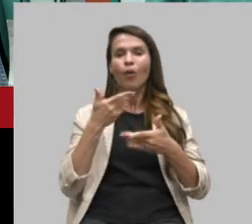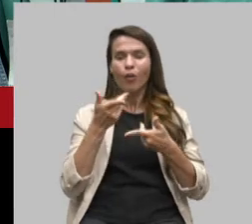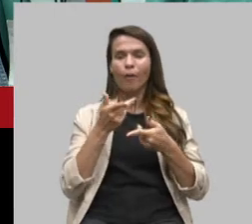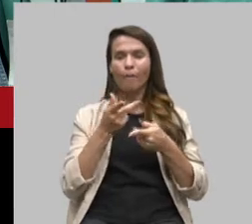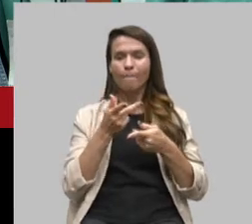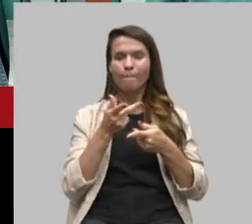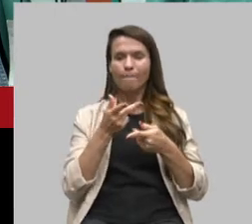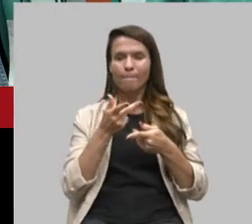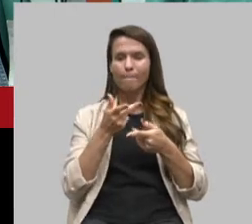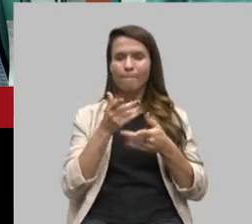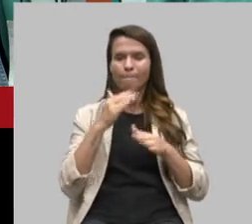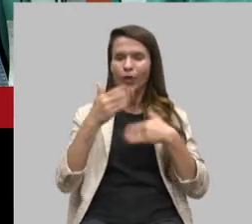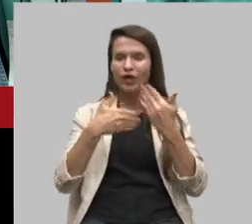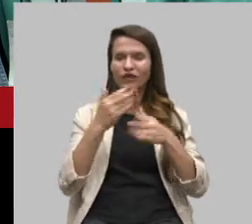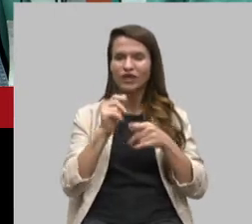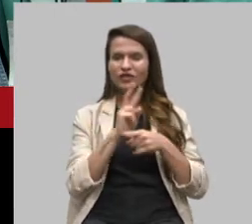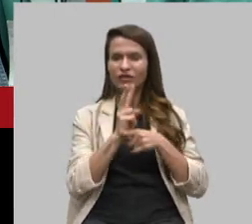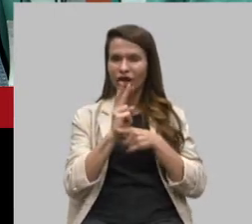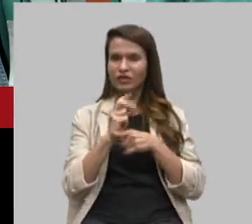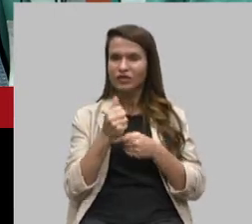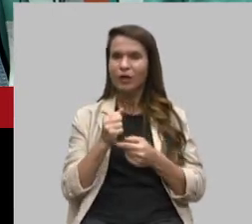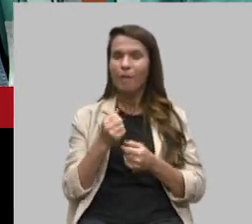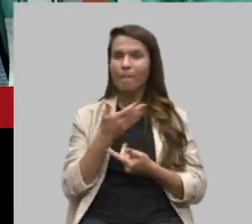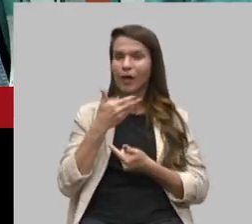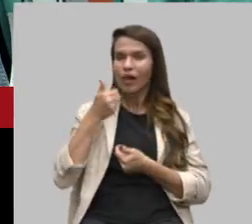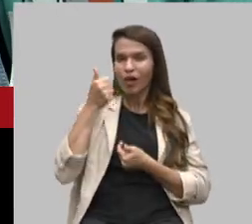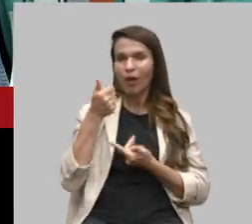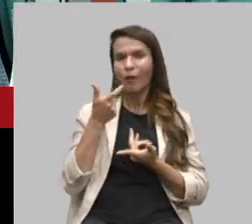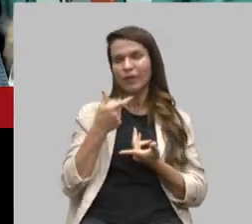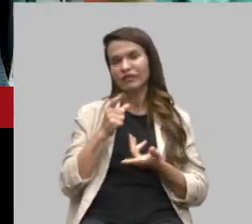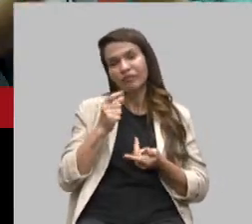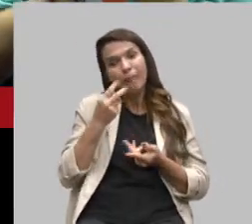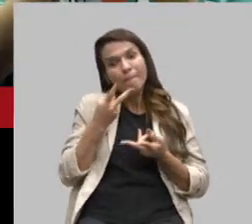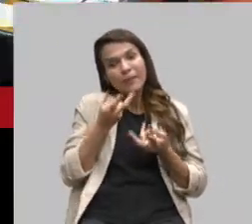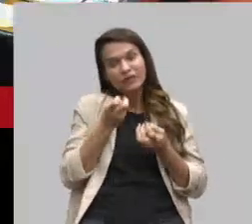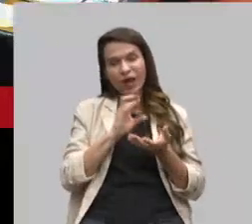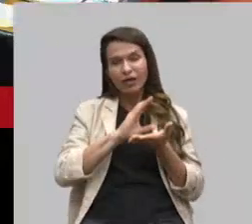ver se realmente essa verba tá sendo direcionada pro lugar certo muito obrigada